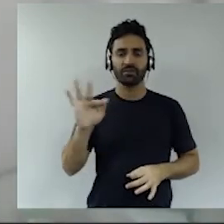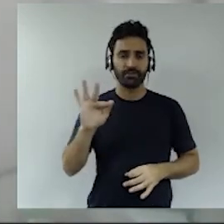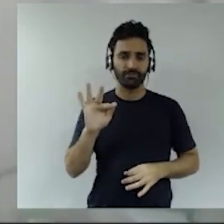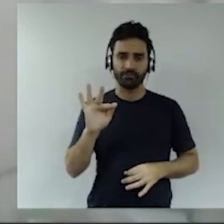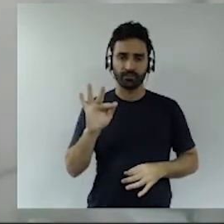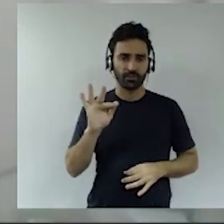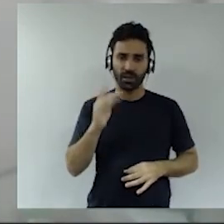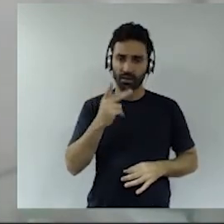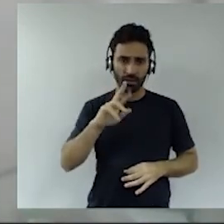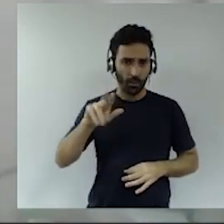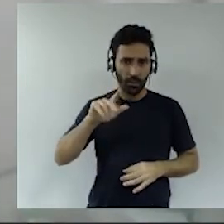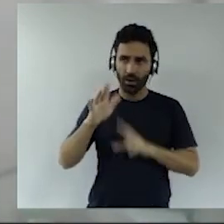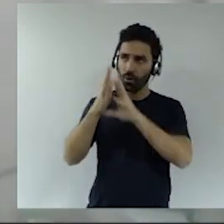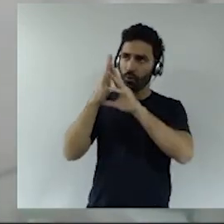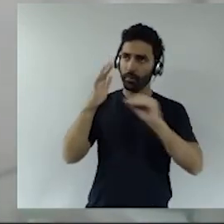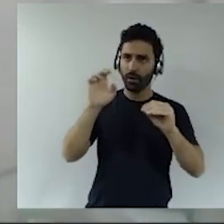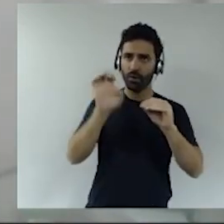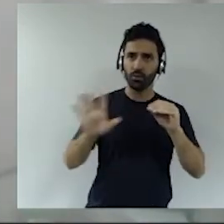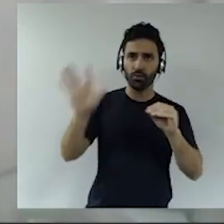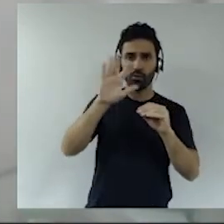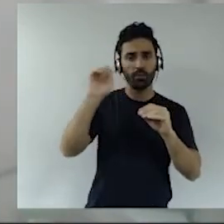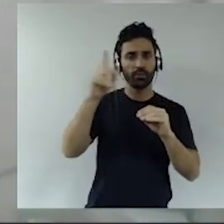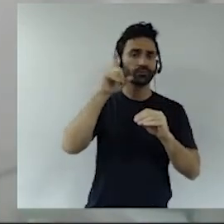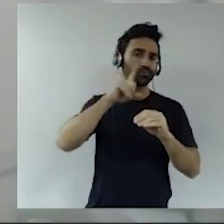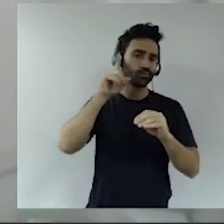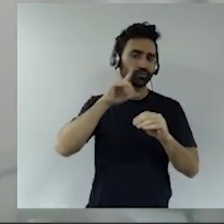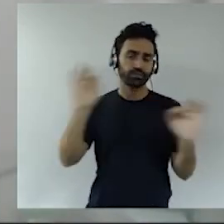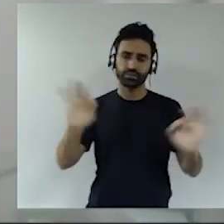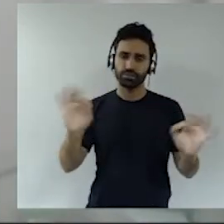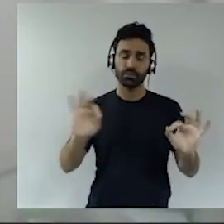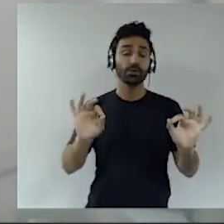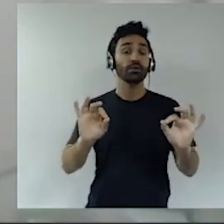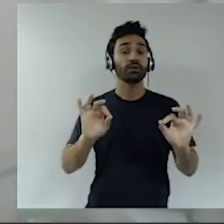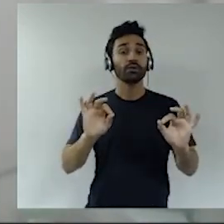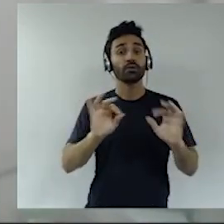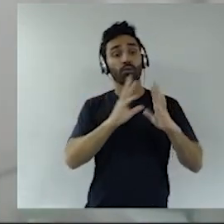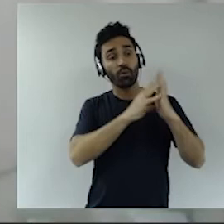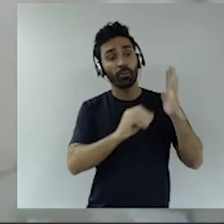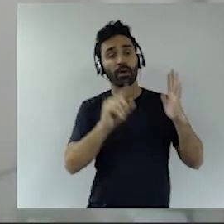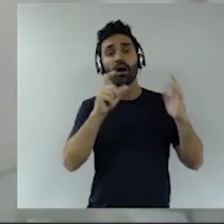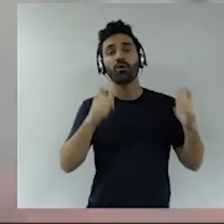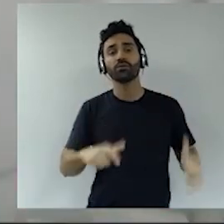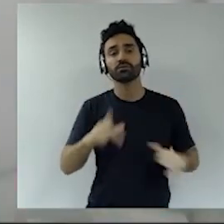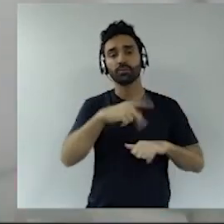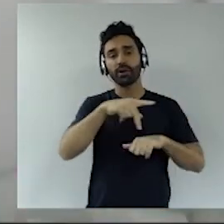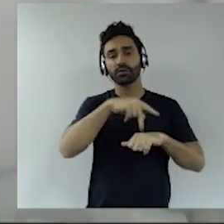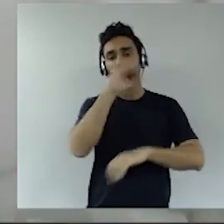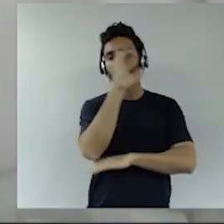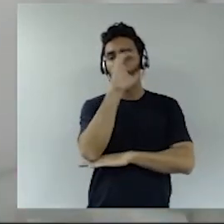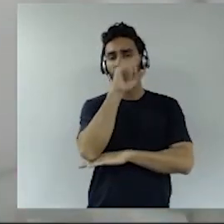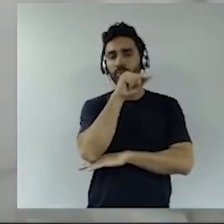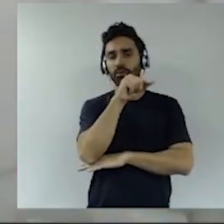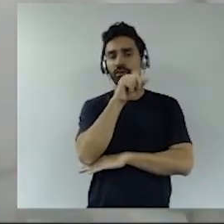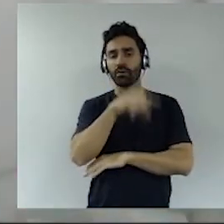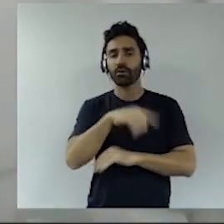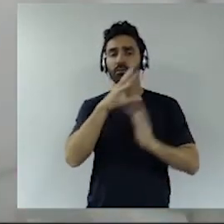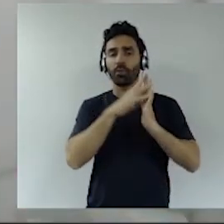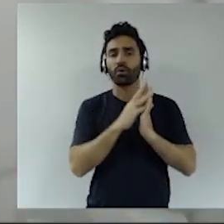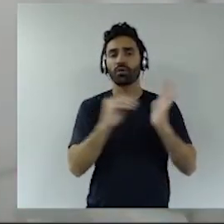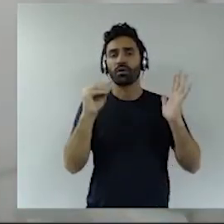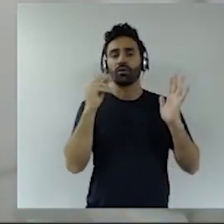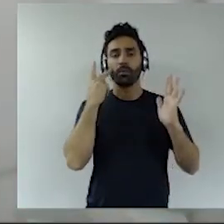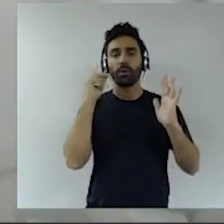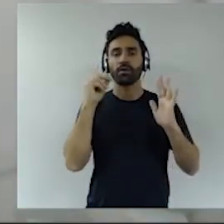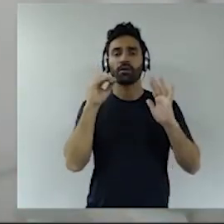nos Estados Unidos para fazer essa proclamação, foi buscar aqui perto, na Colômbia, esse modelo para declarar